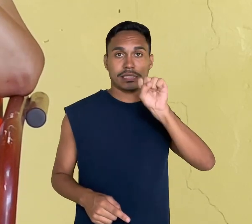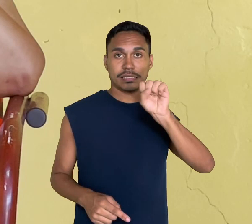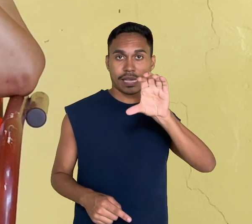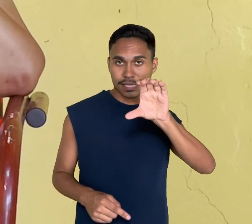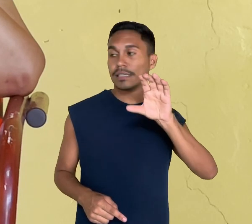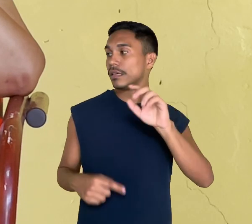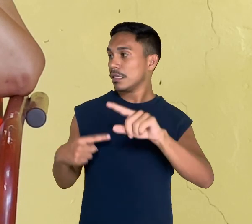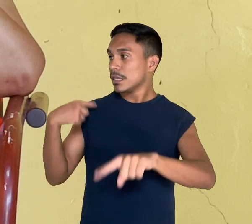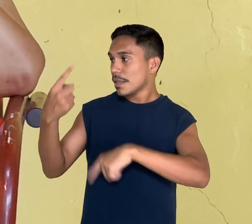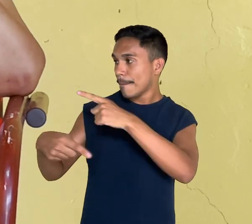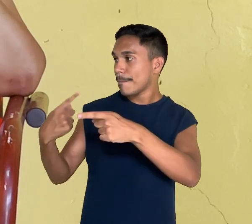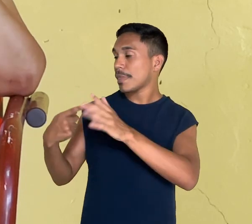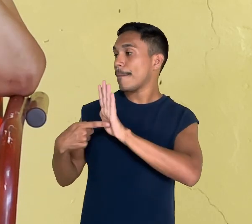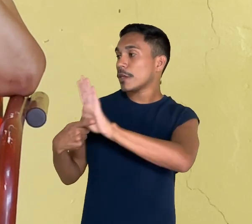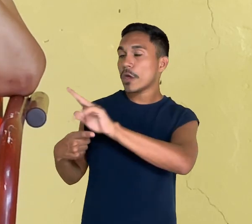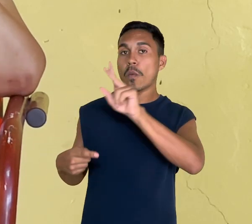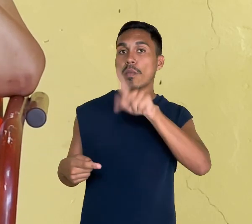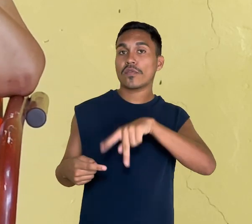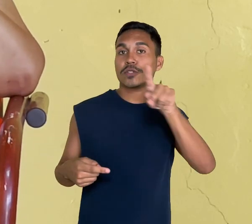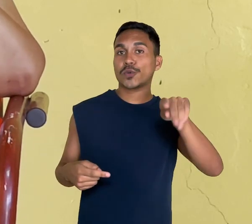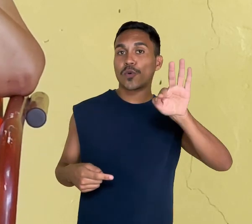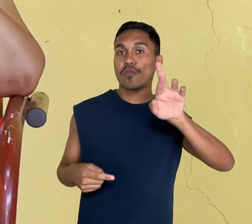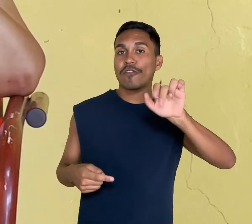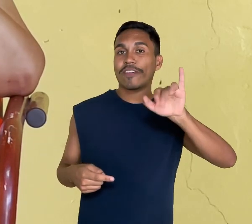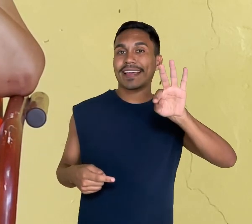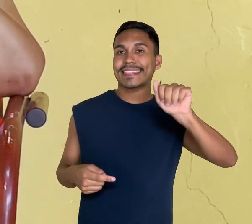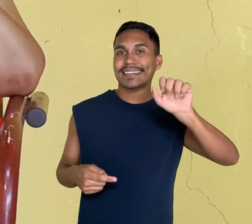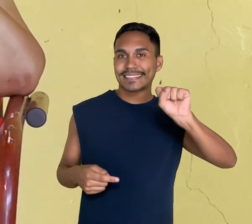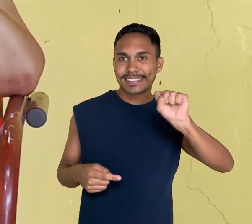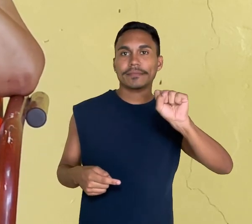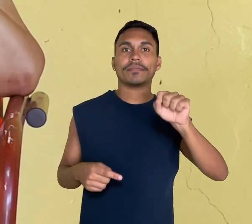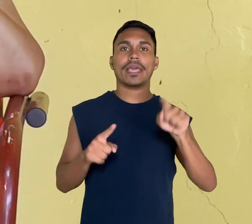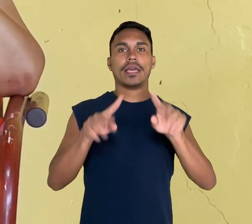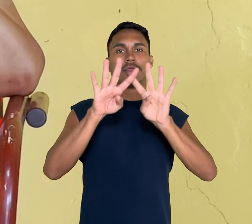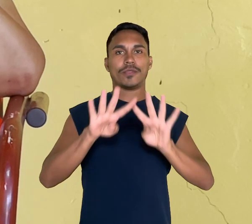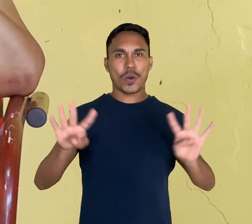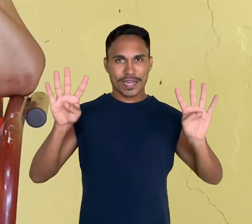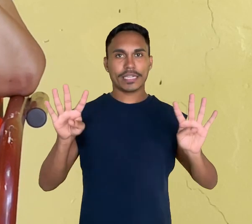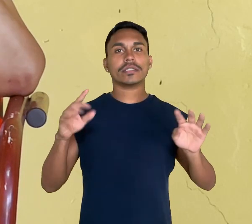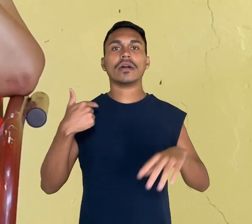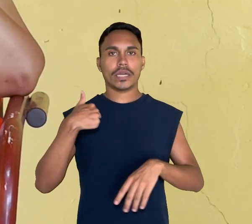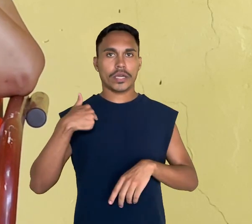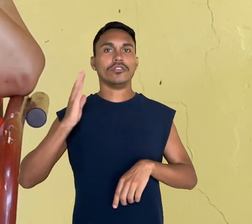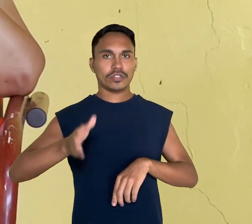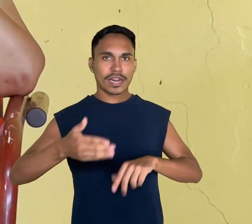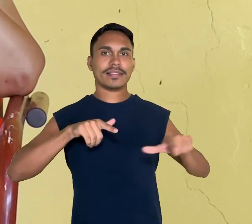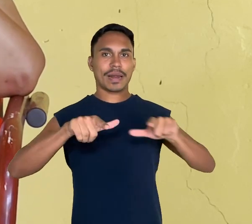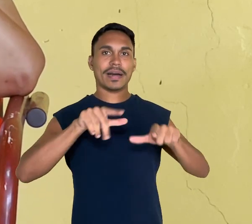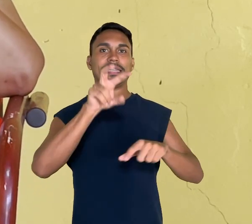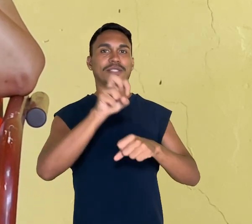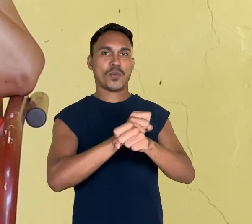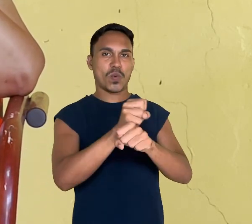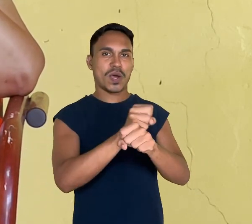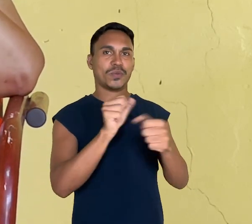apresentar o de Freitas, que é o professor de Freitas, que é o da orquestra, o Manuel Cariri, a qual também eu já tive o prazer de trabalhar